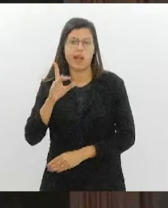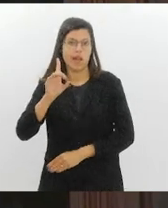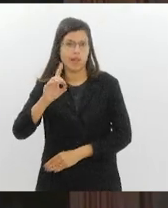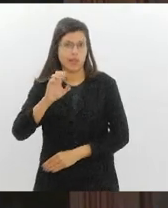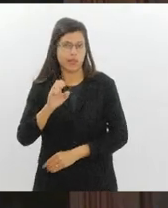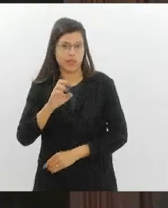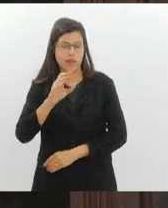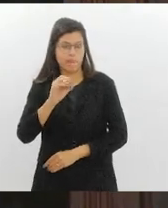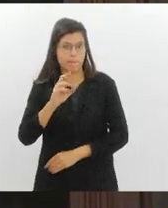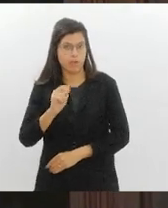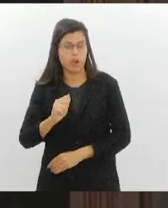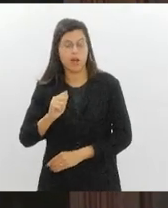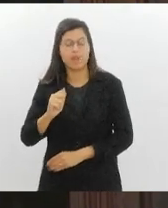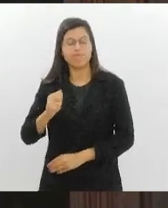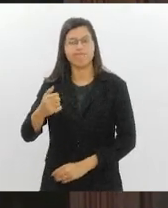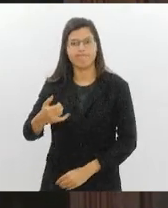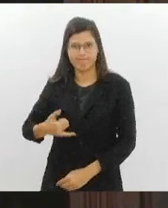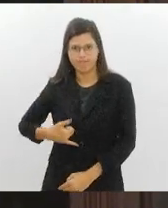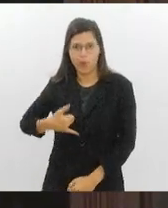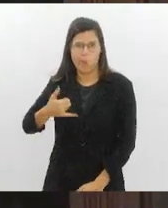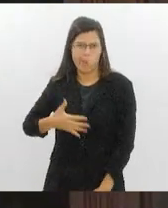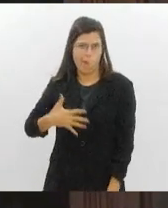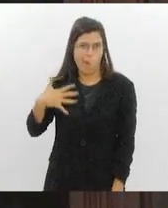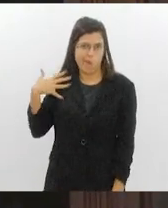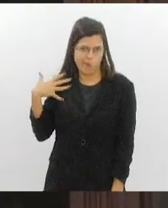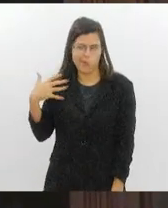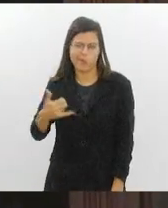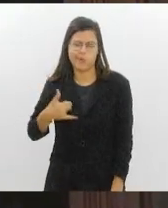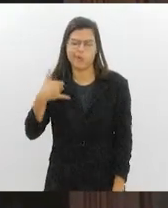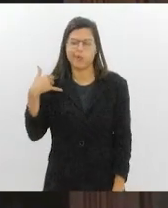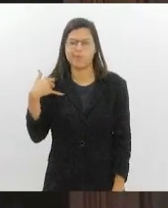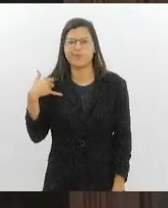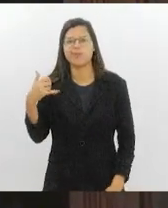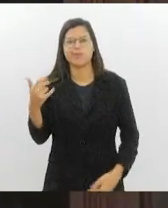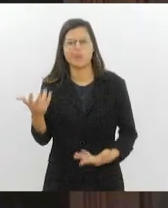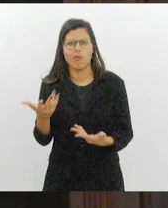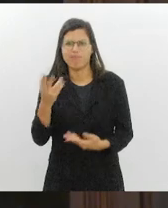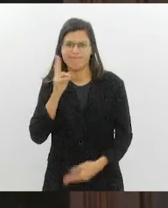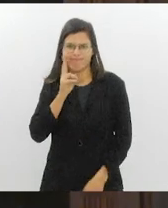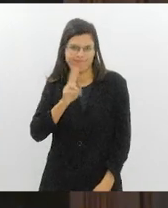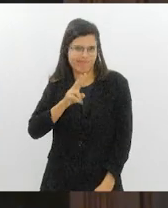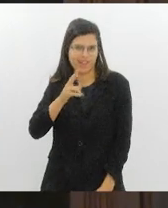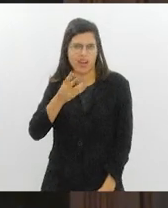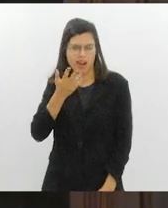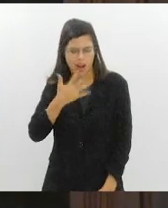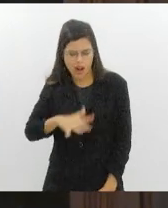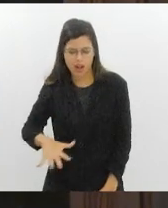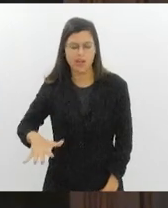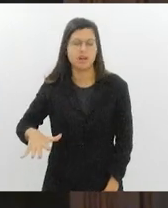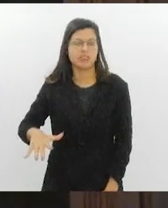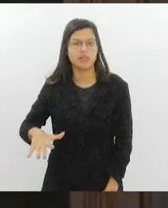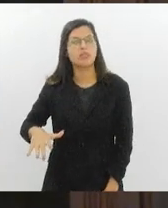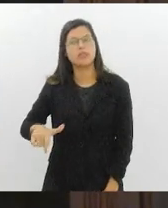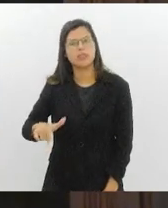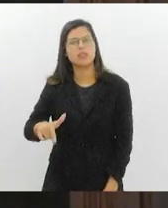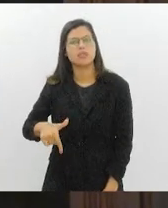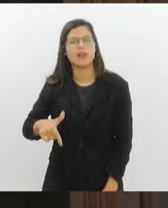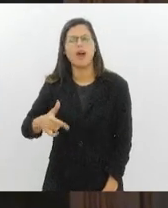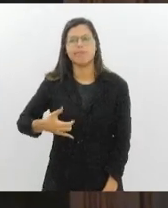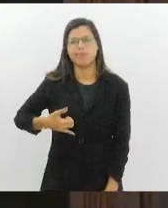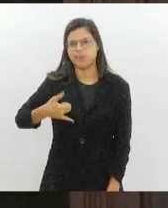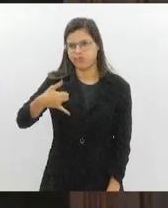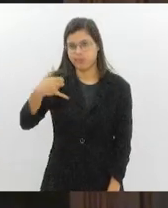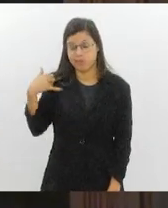orgulho, né? Eu que praticamente a vi tão menininha, é um orgulho muito grande, Débora, ver